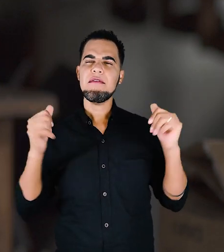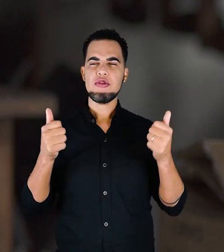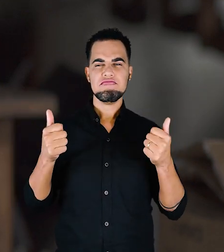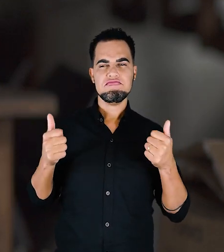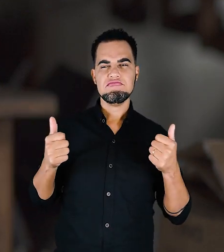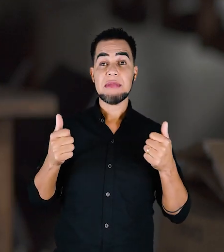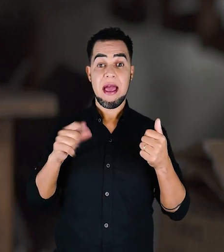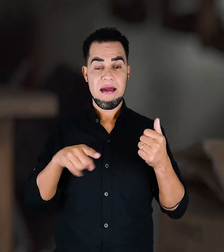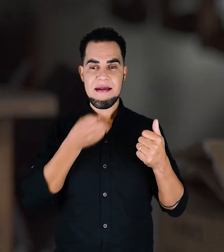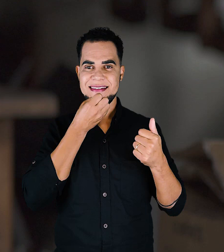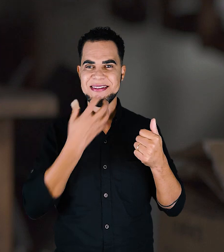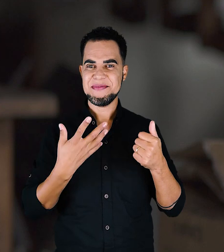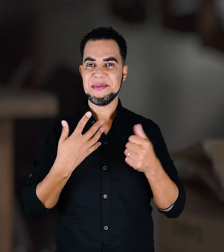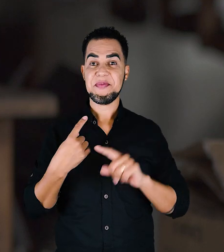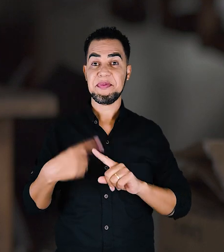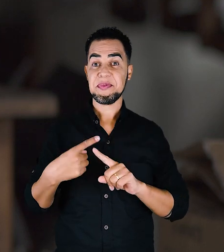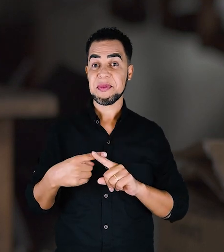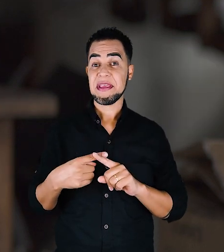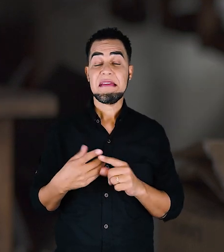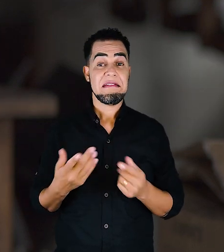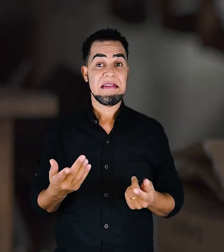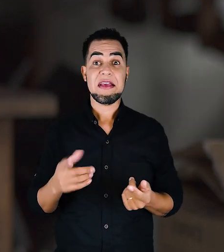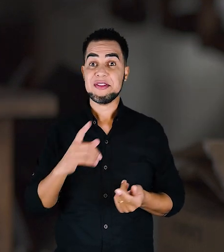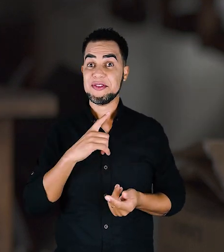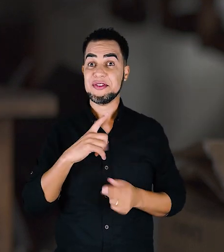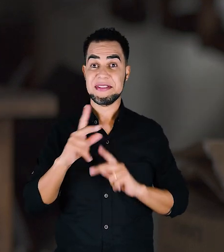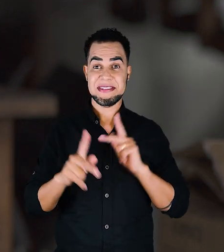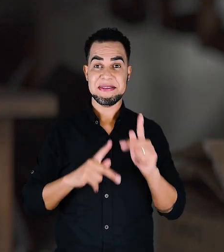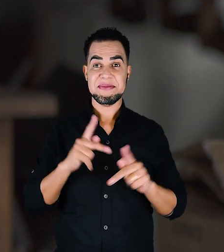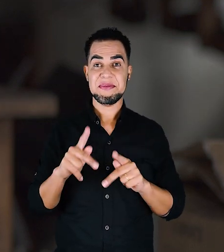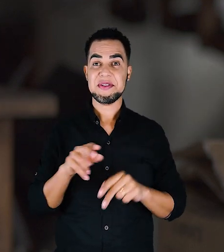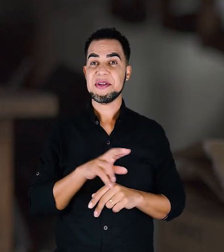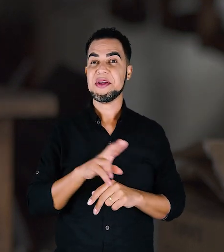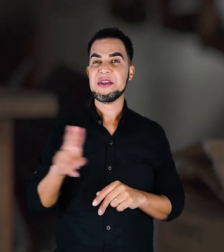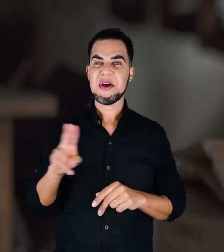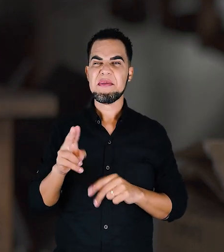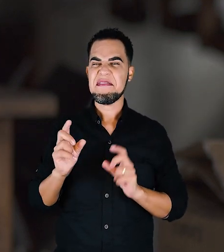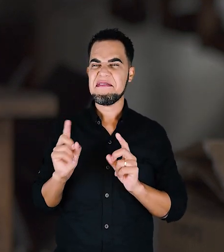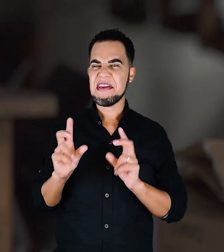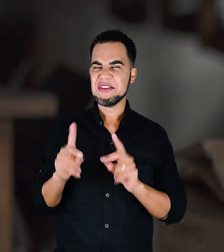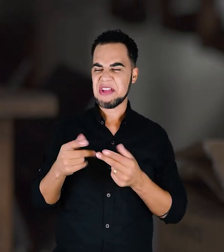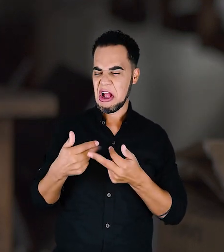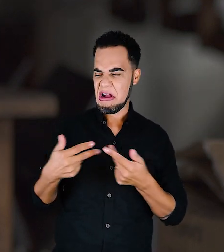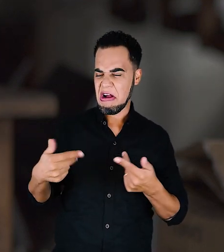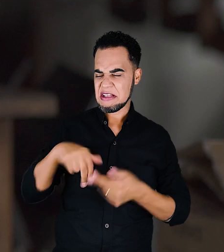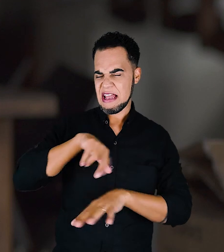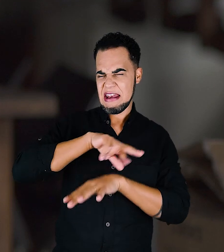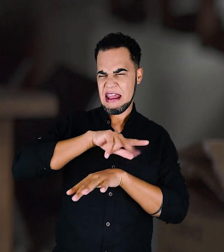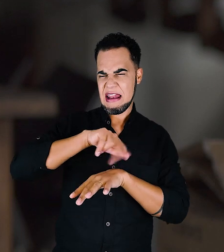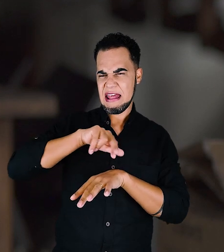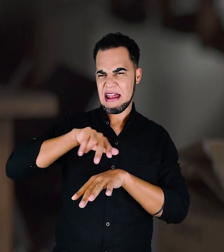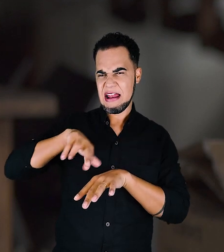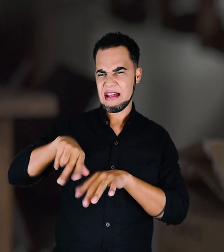confortável e tal, e era bom, porque inclusive tinha aquele pessoal que eles chamam miçangueiro,